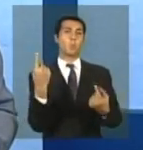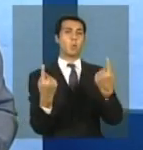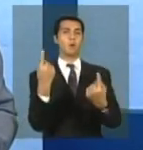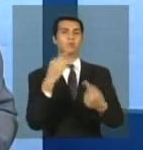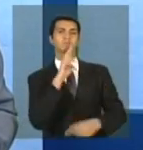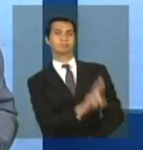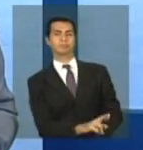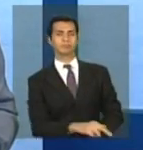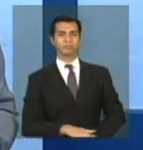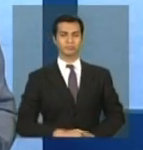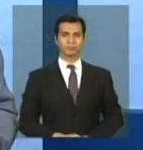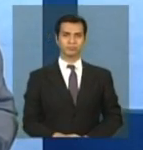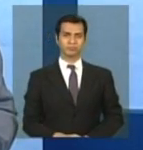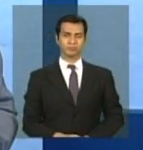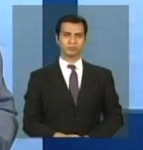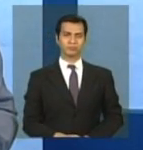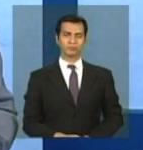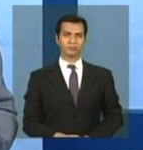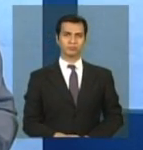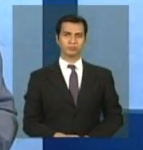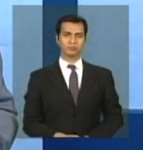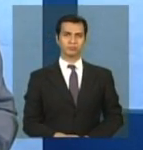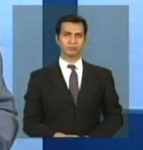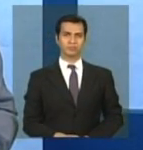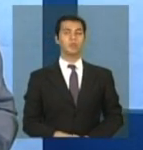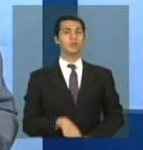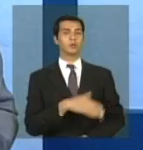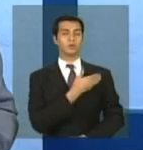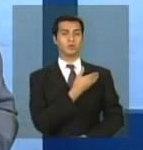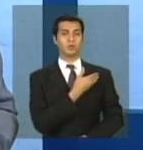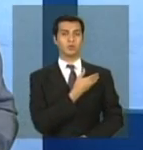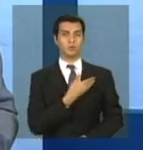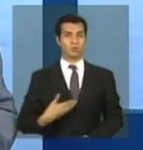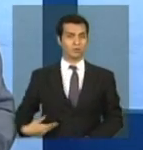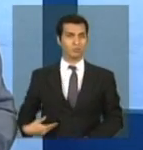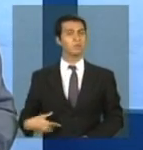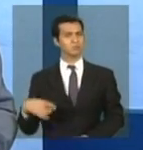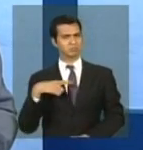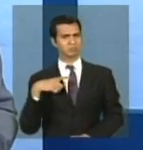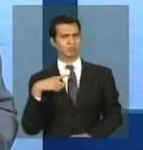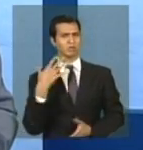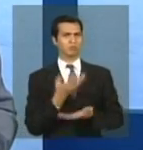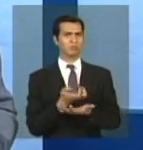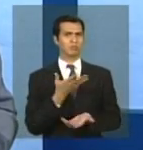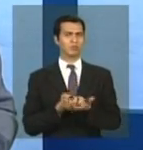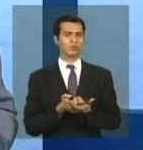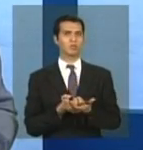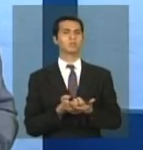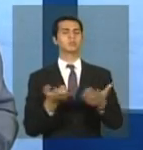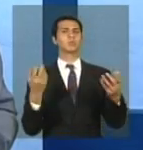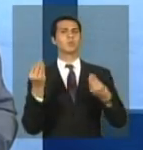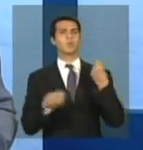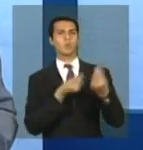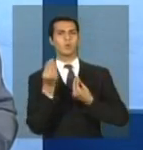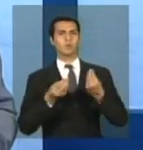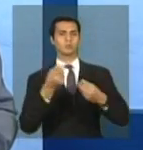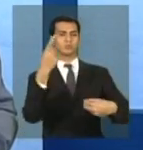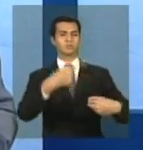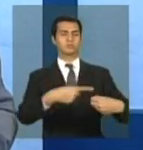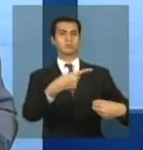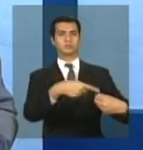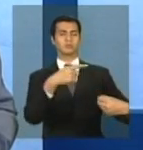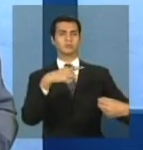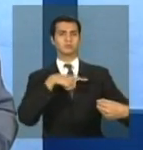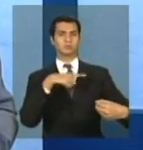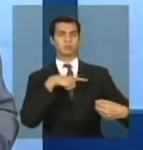a resposta. Além do acompanhamento escolar, o governo tem dados sobre o impacto do programa Bolsa Família nas comunidades onde ele está implantado? A pergunta